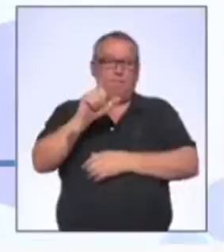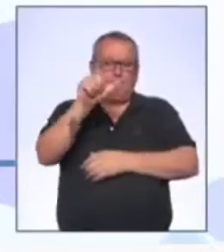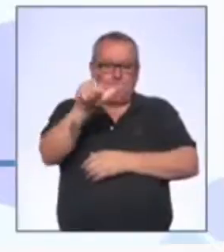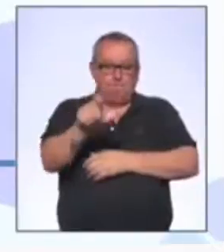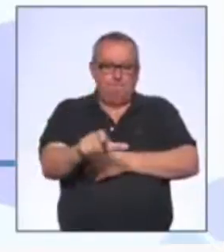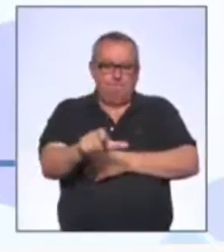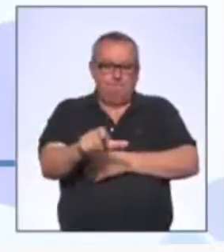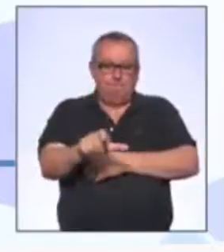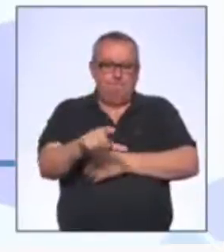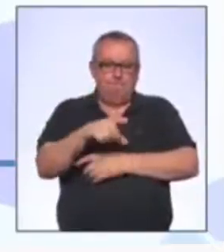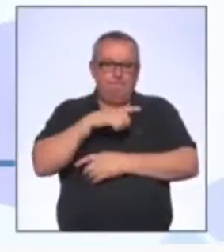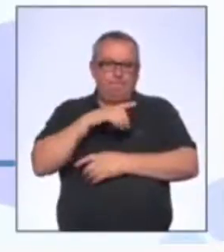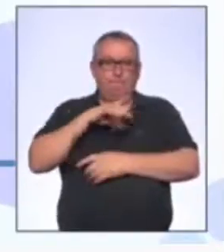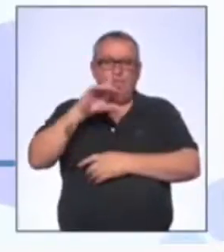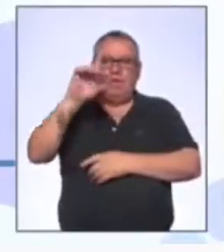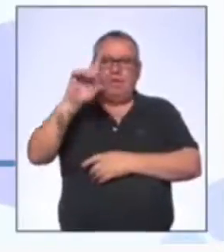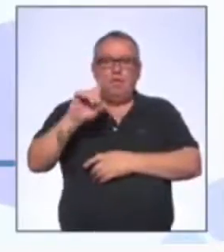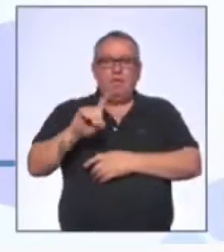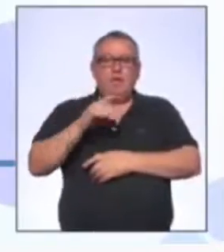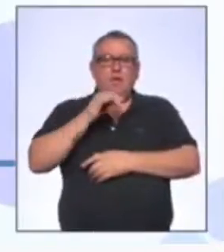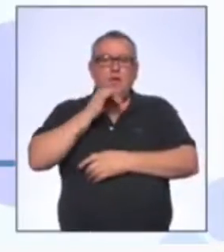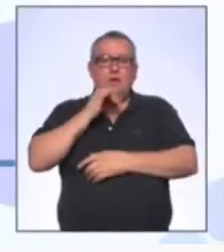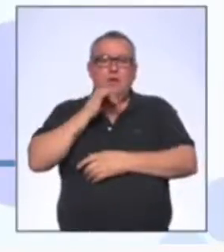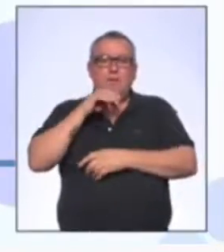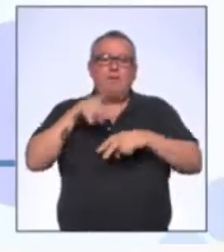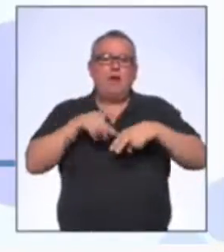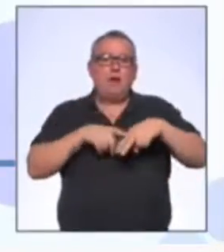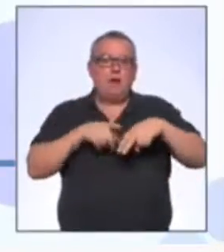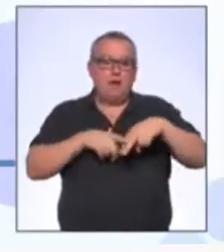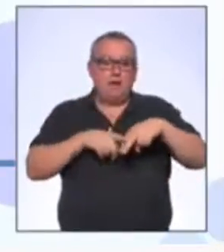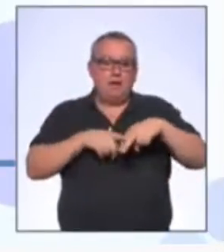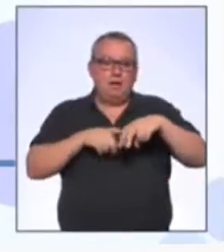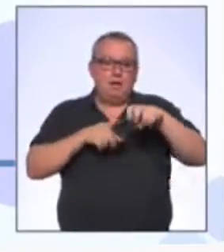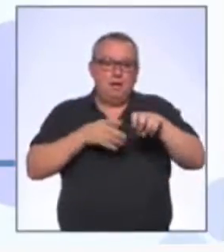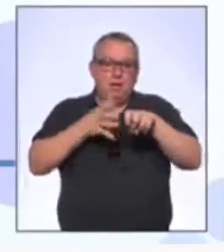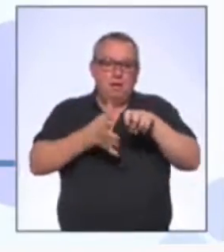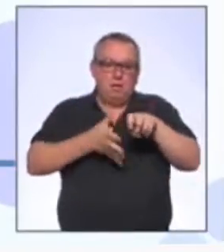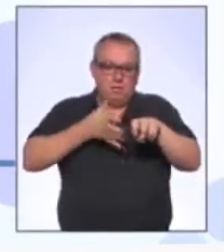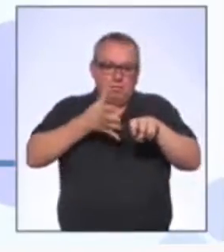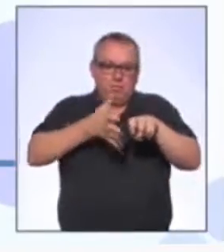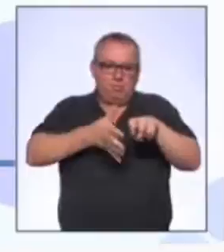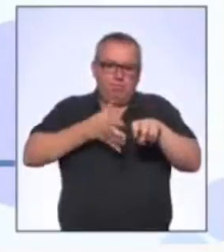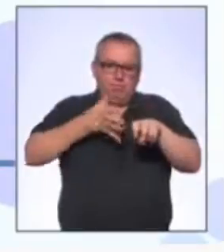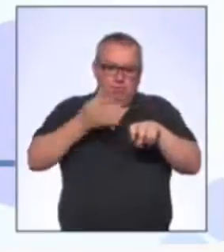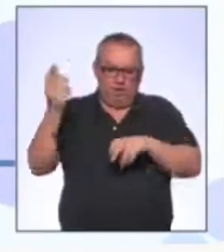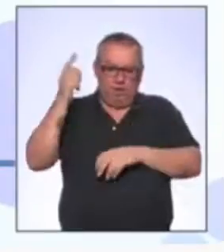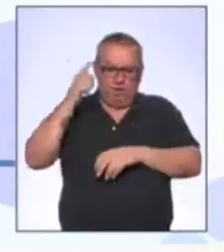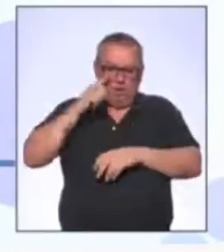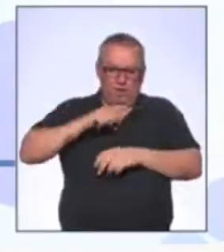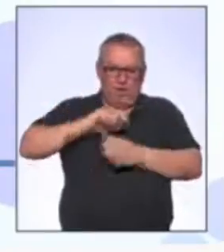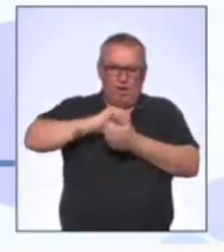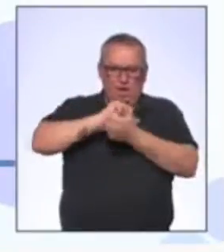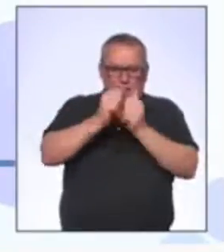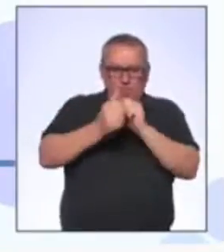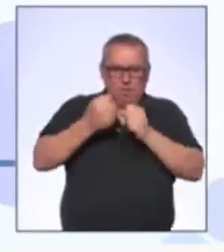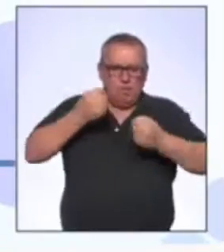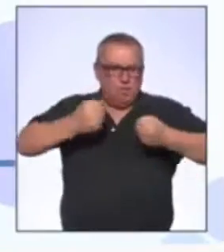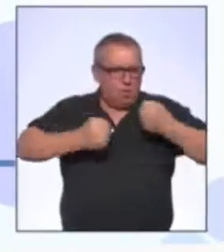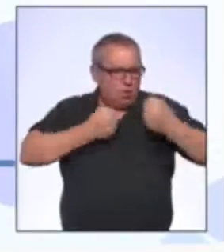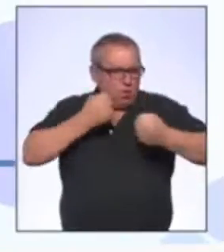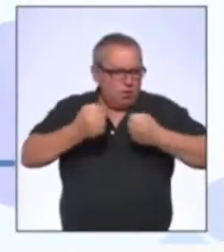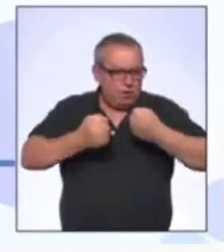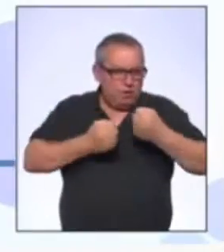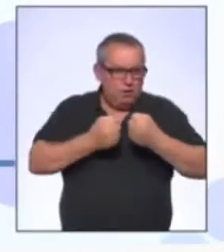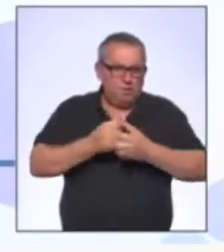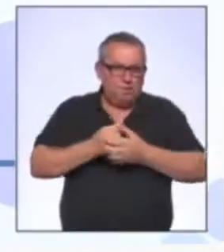ela tem uma deficiência por exemplo na perna ela consegue se adaptar para praticar uma corrida e